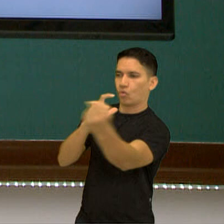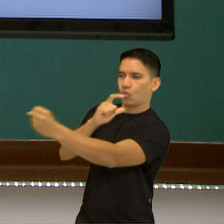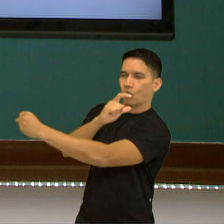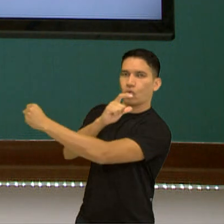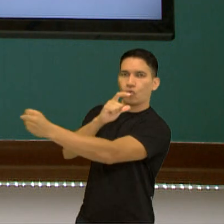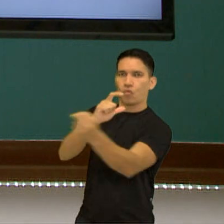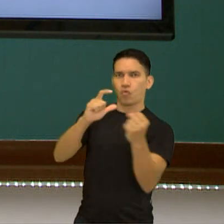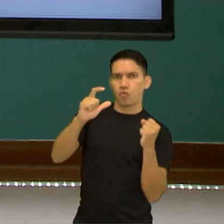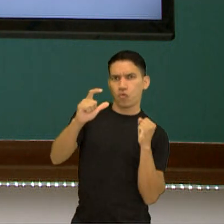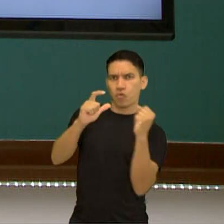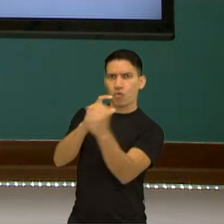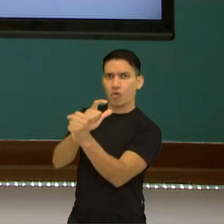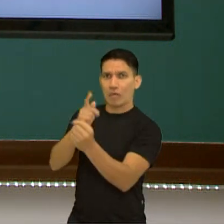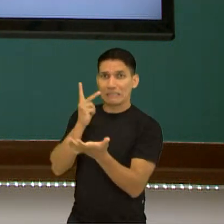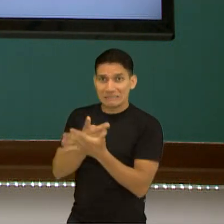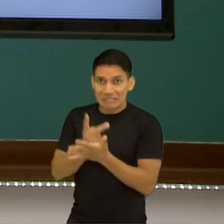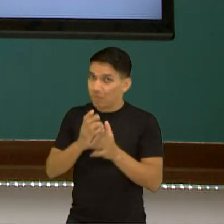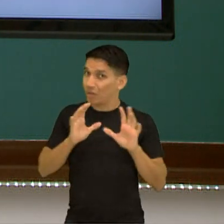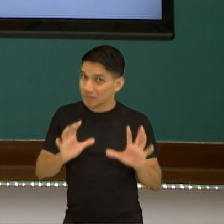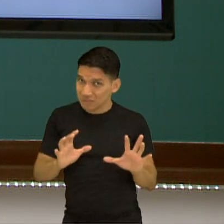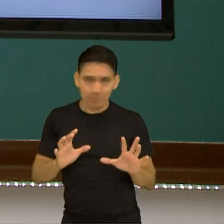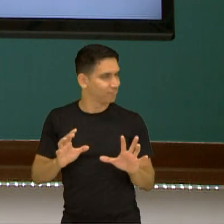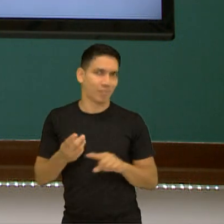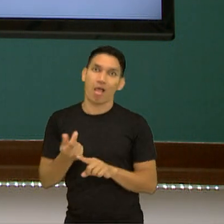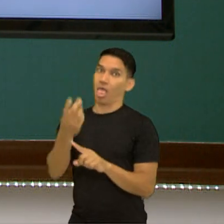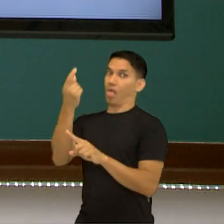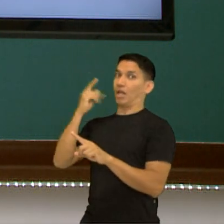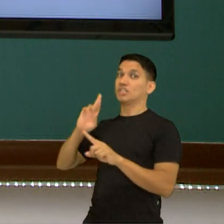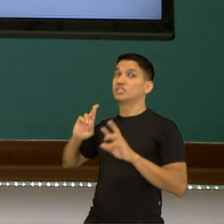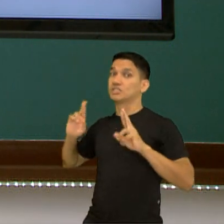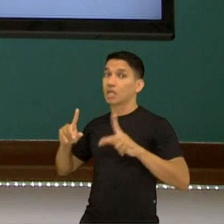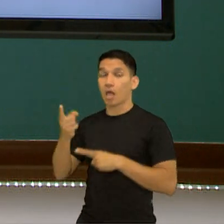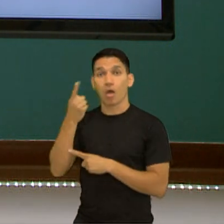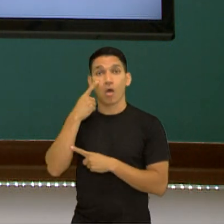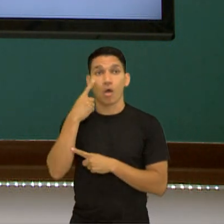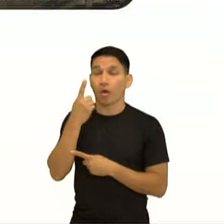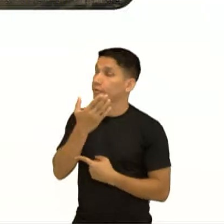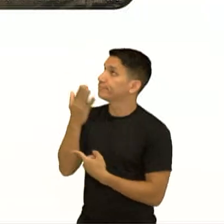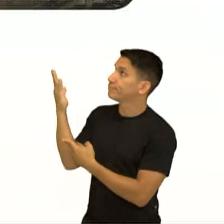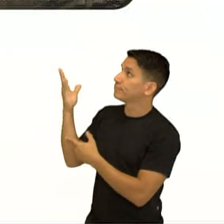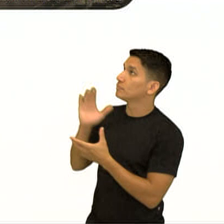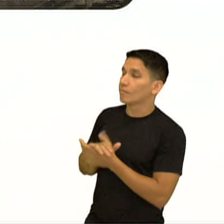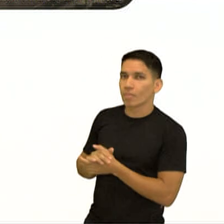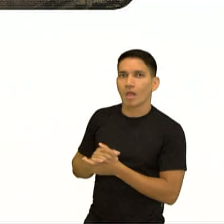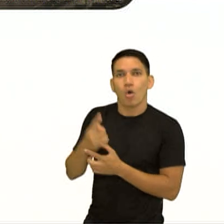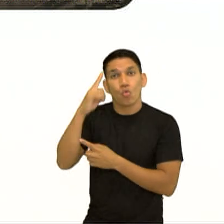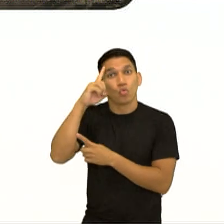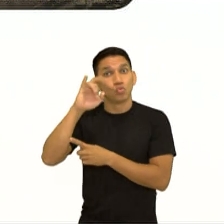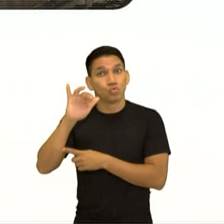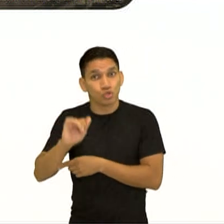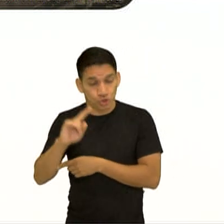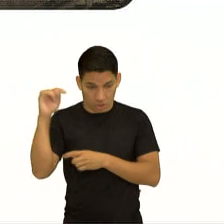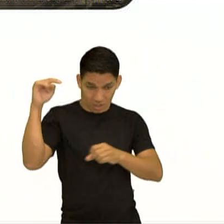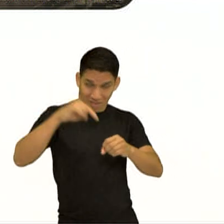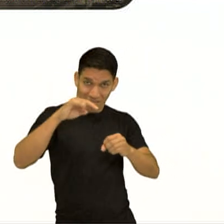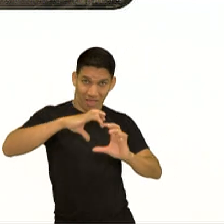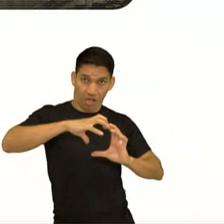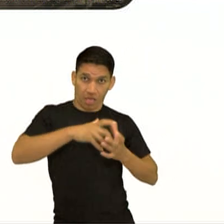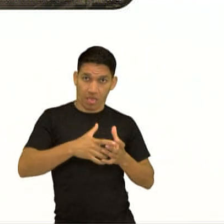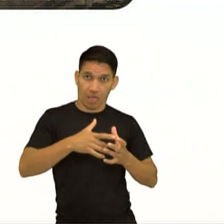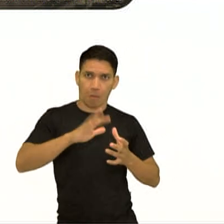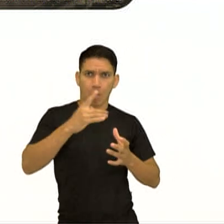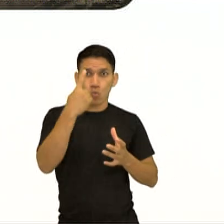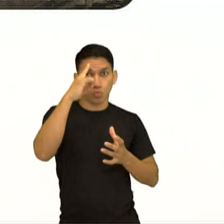foi sempre a mesma que temos hoje. E isso fica claro quando você observa aqui na tela que um dia na Terra primitiva